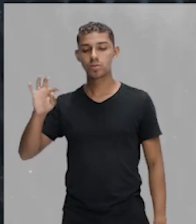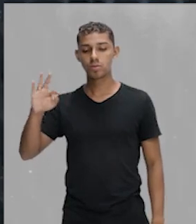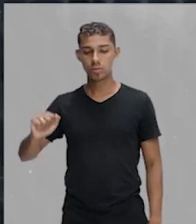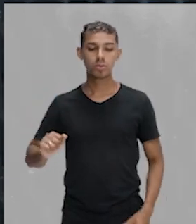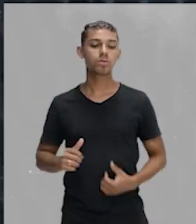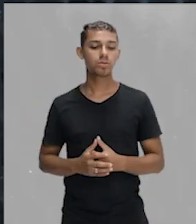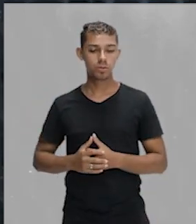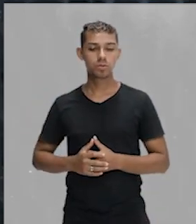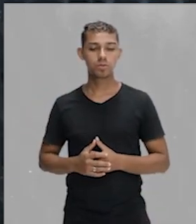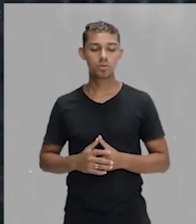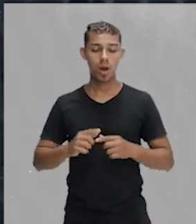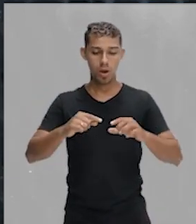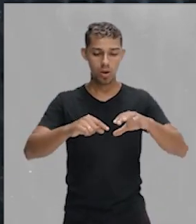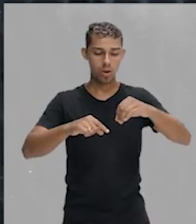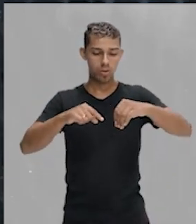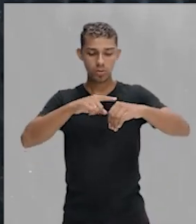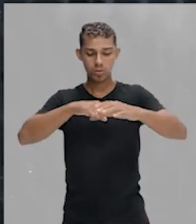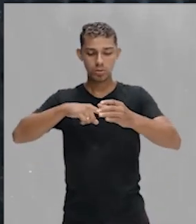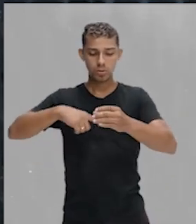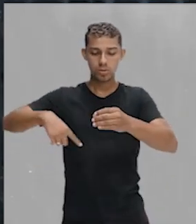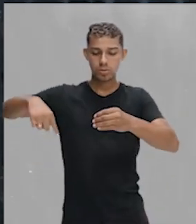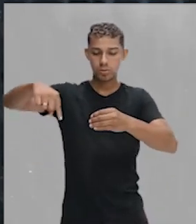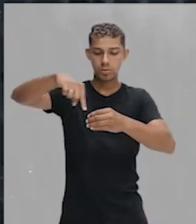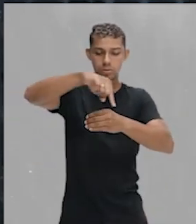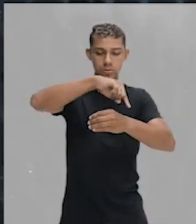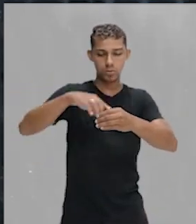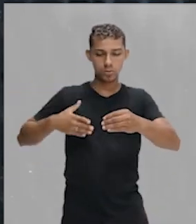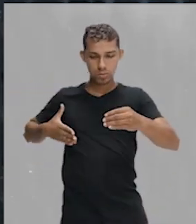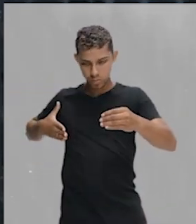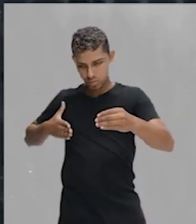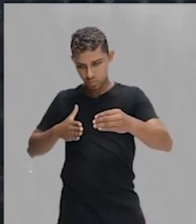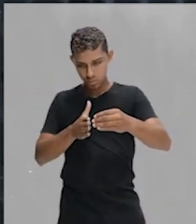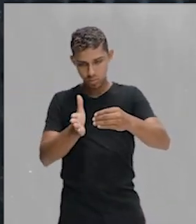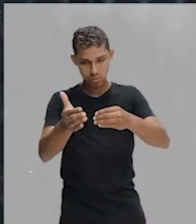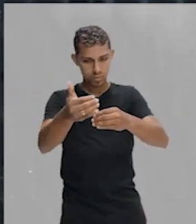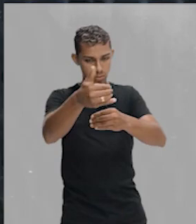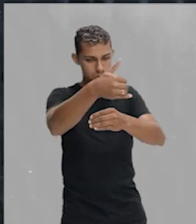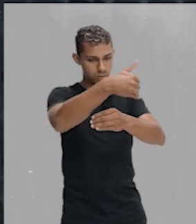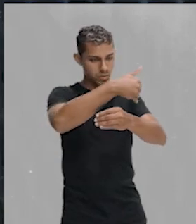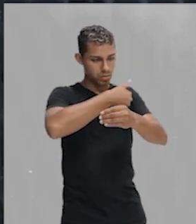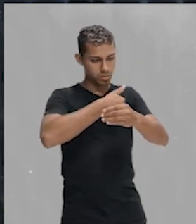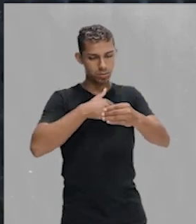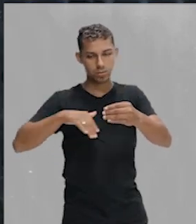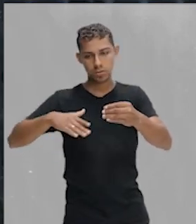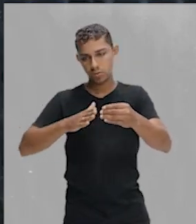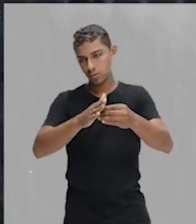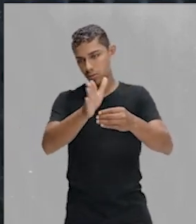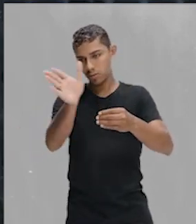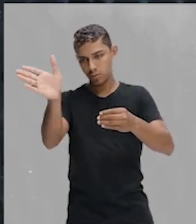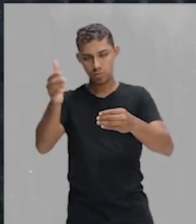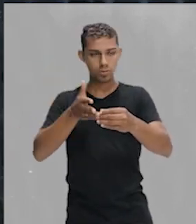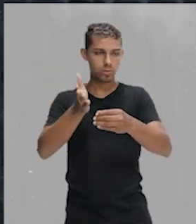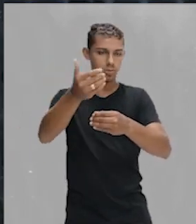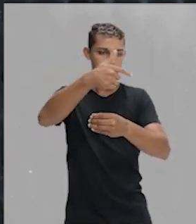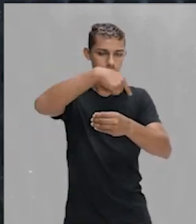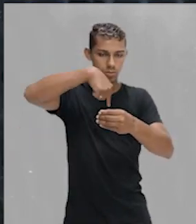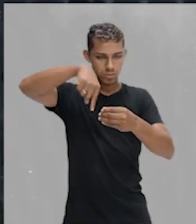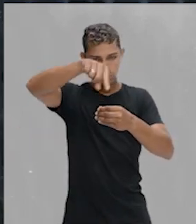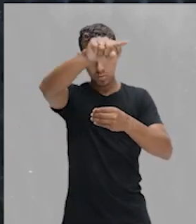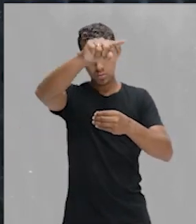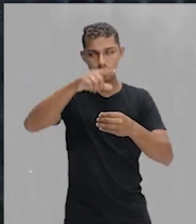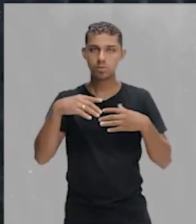rotonda. Semáforo é da mesma forma em português e em espanhol. Túnel, inclusive